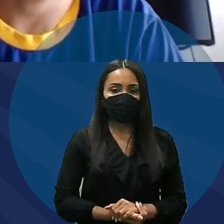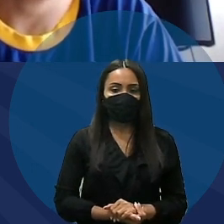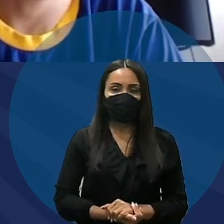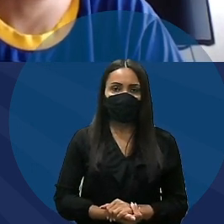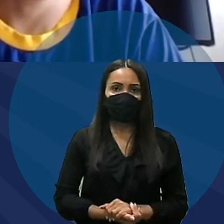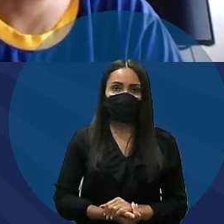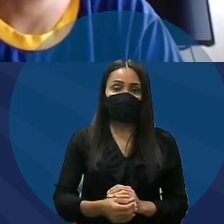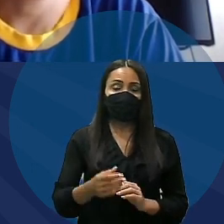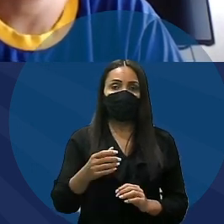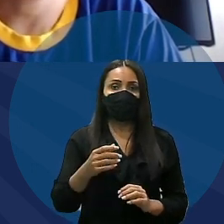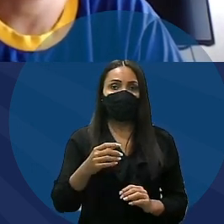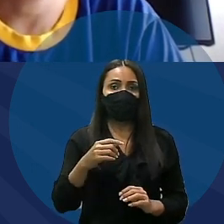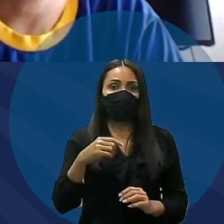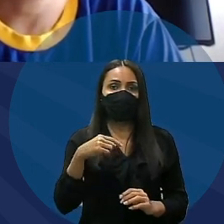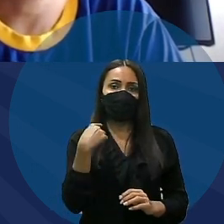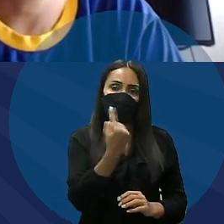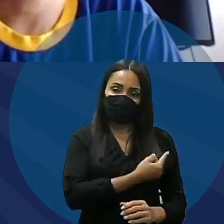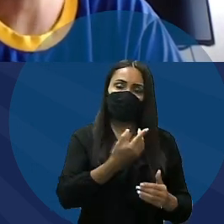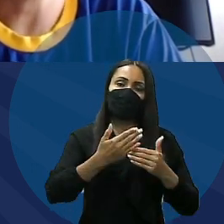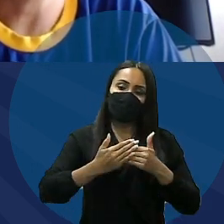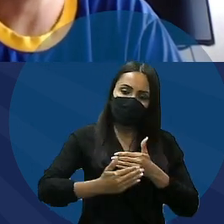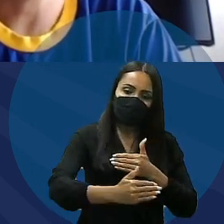Nós vamos iniciar